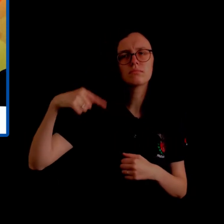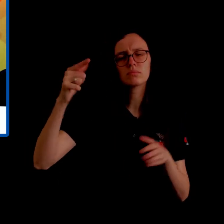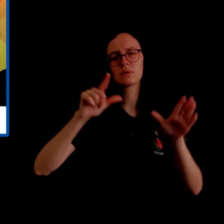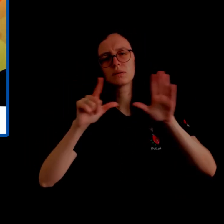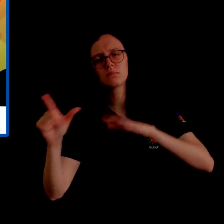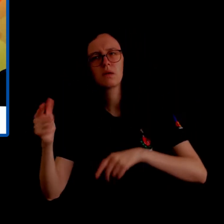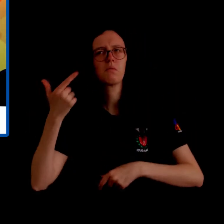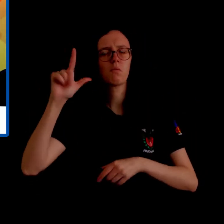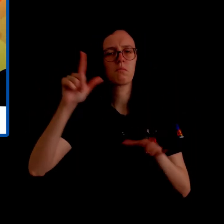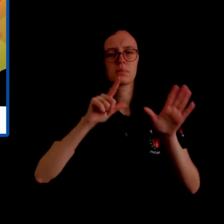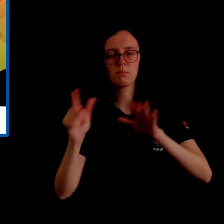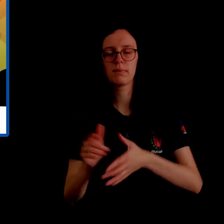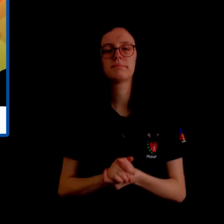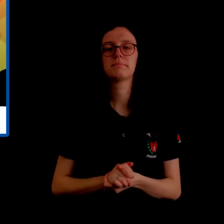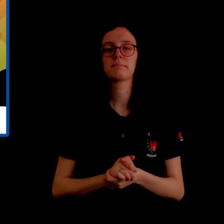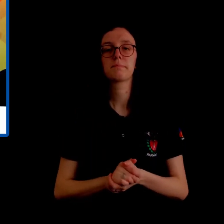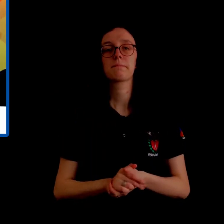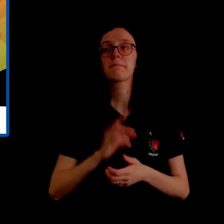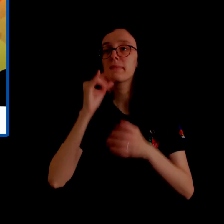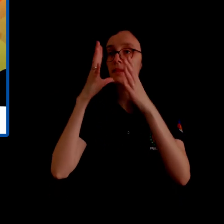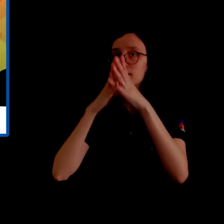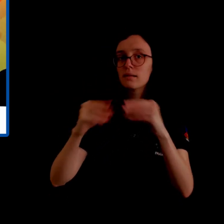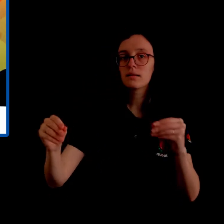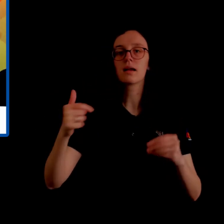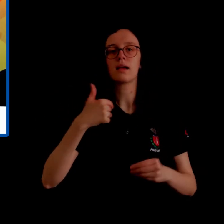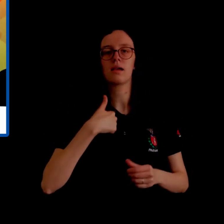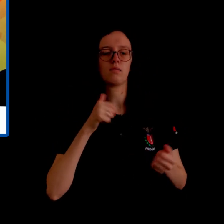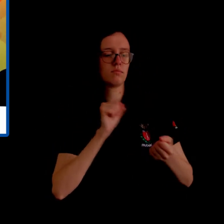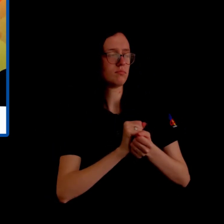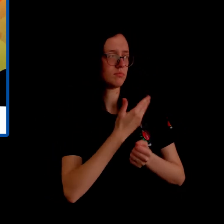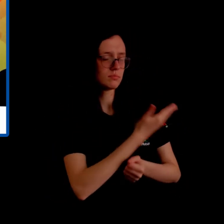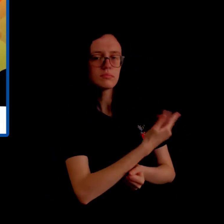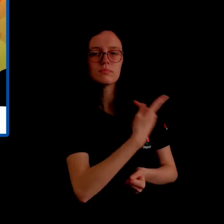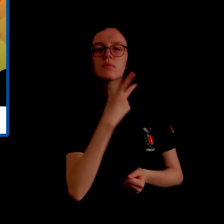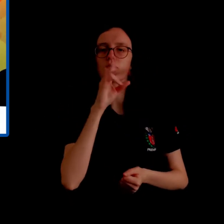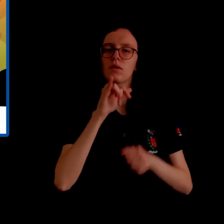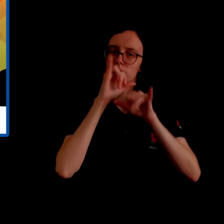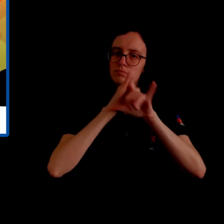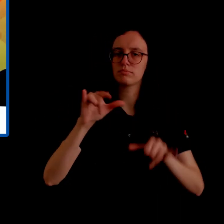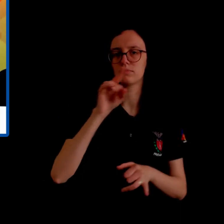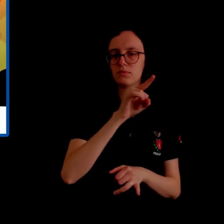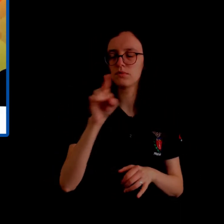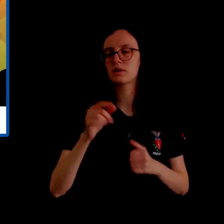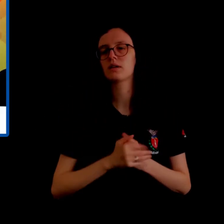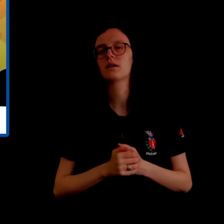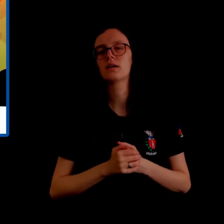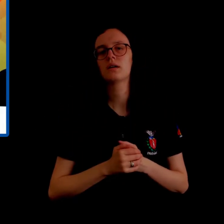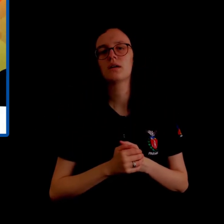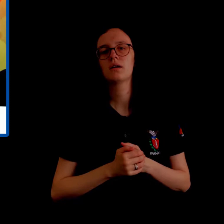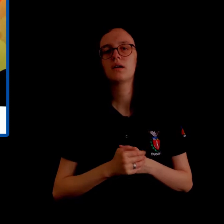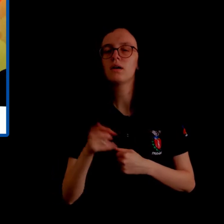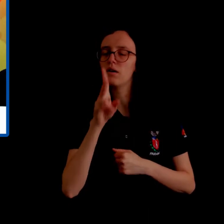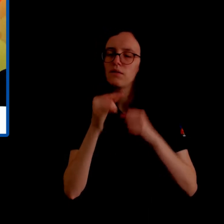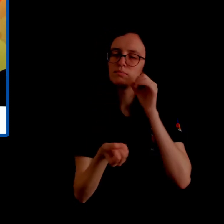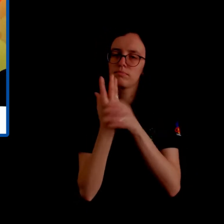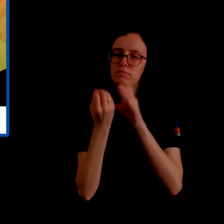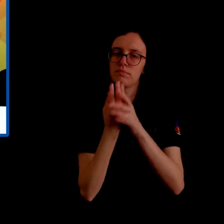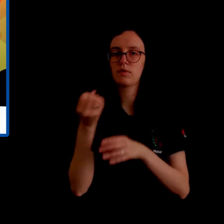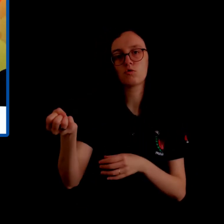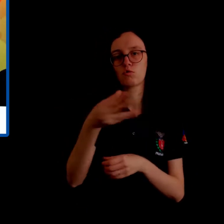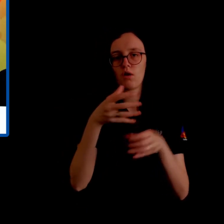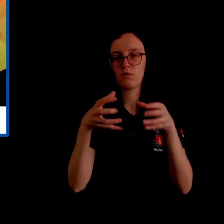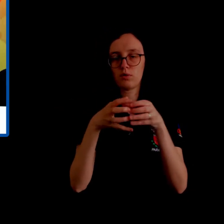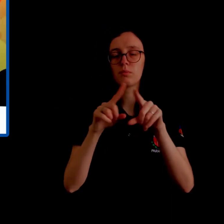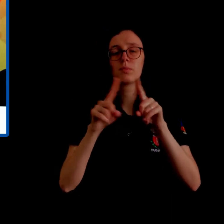na outra semana, quando isso acabar, a Eliana, nós vamos divulgar isso para vocês. Aí vocês terão autonomia para criar novas turmas. A gente